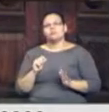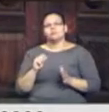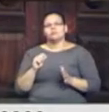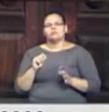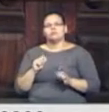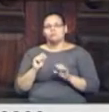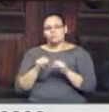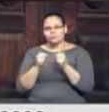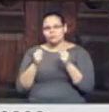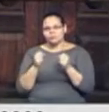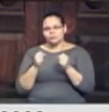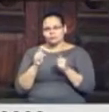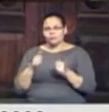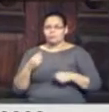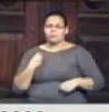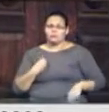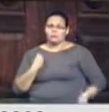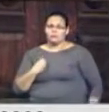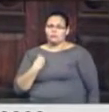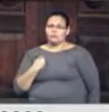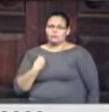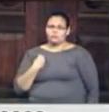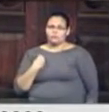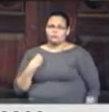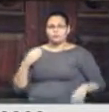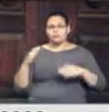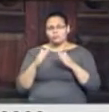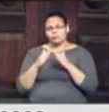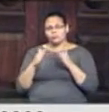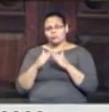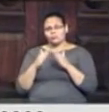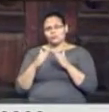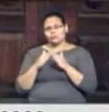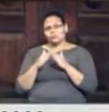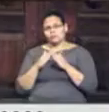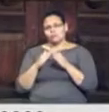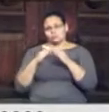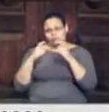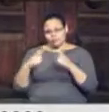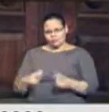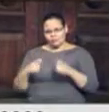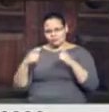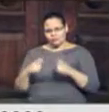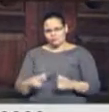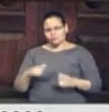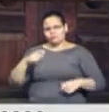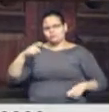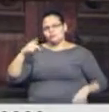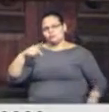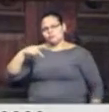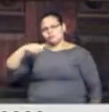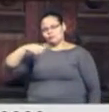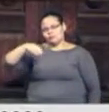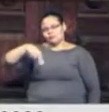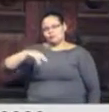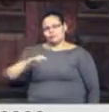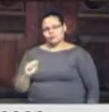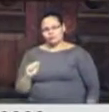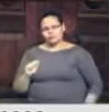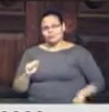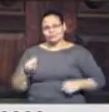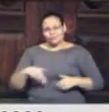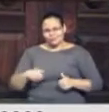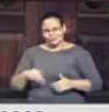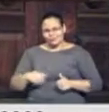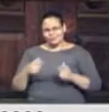completamente a vida dos moradores de Paquetá e da Ilha Grande, e que vai